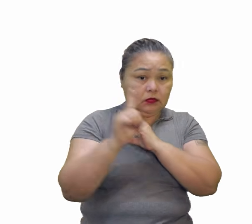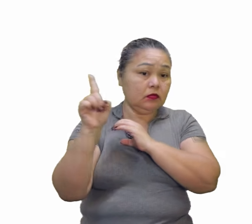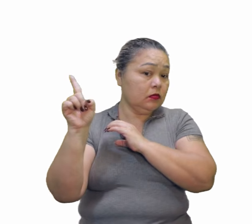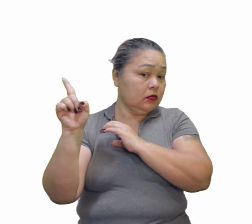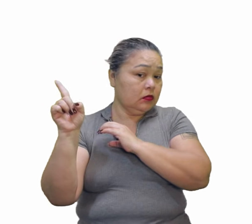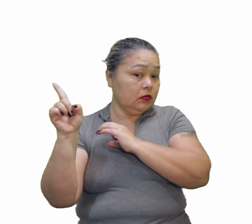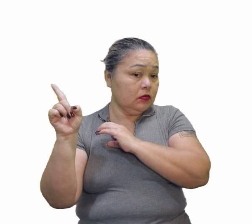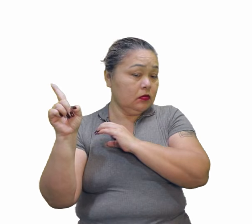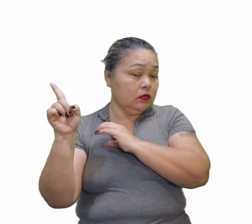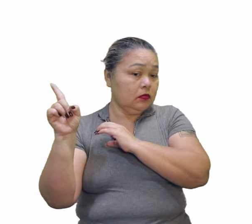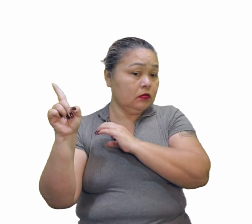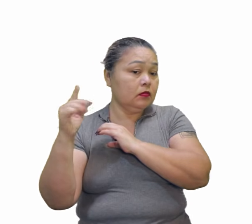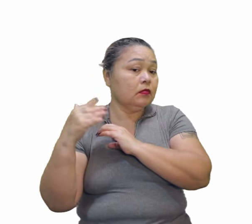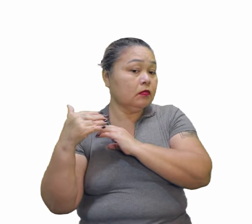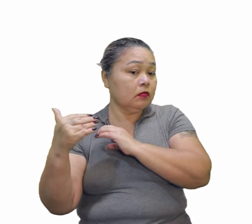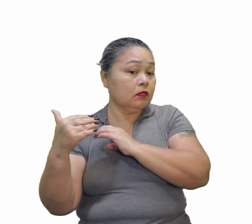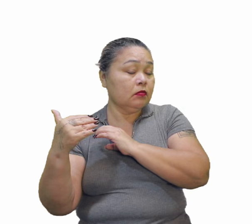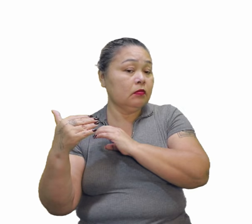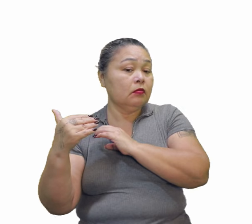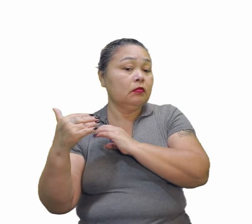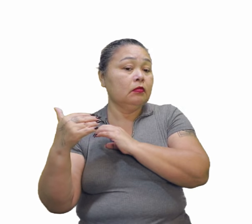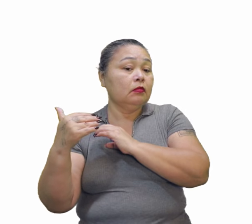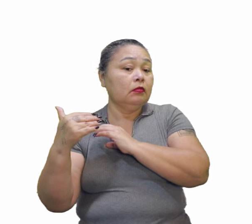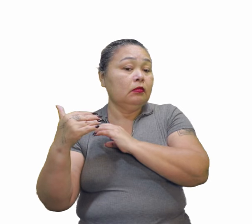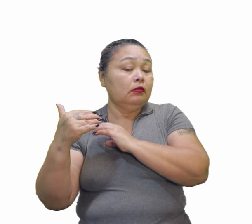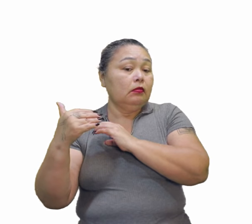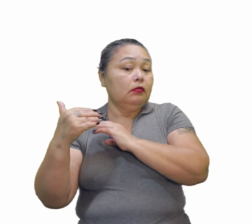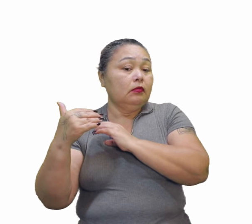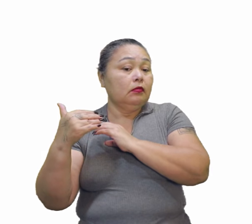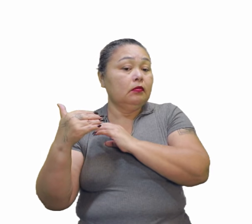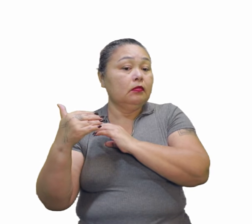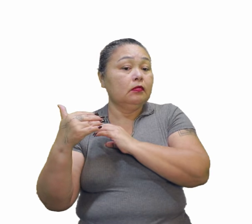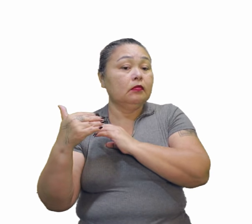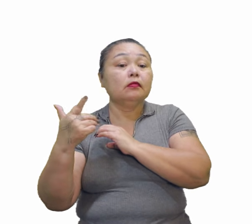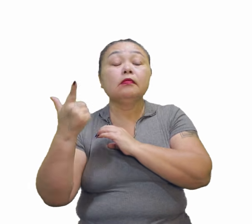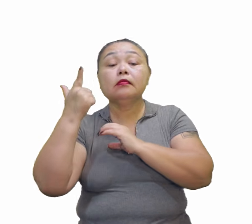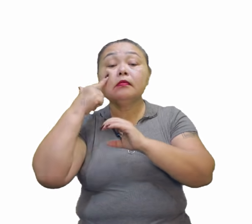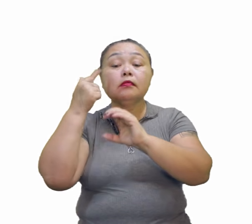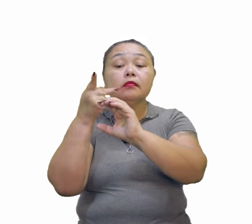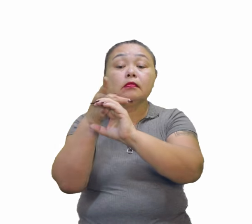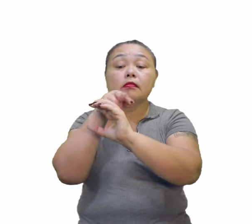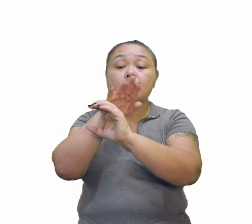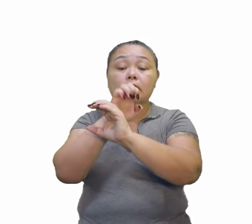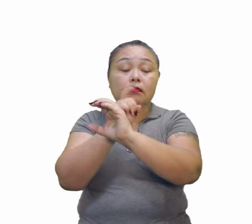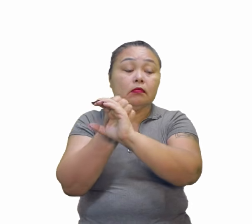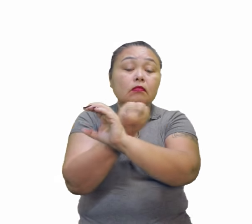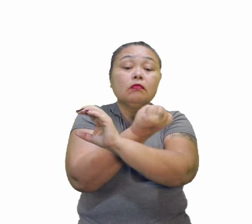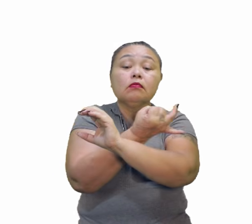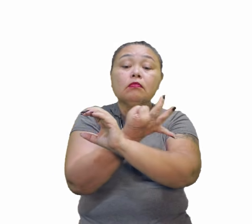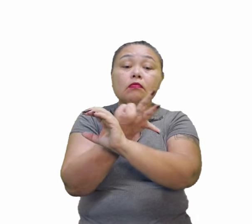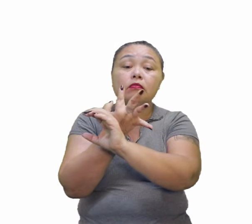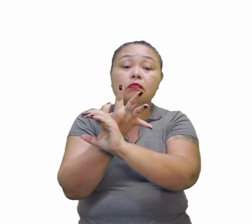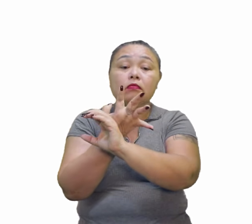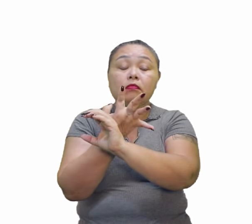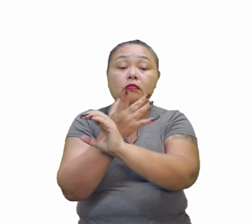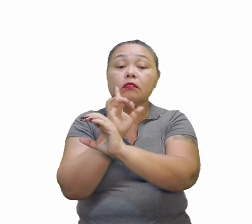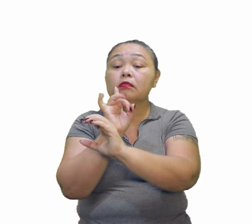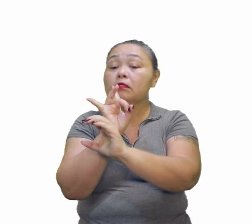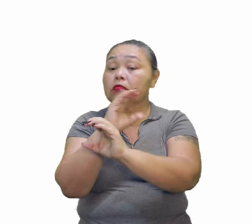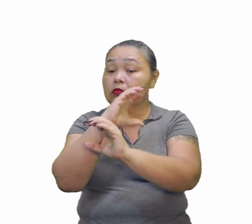daqui, eu vou numerar, vou ver o prefixo da quantidade